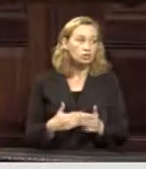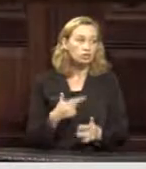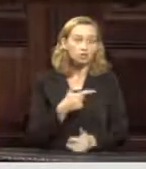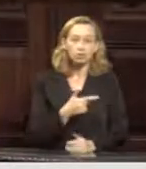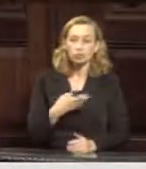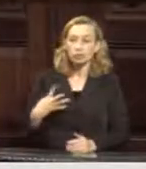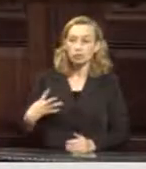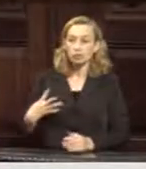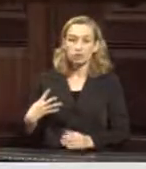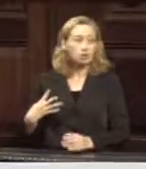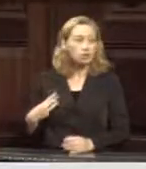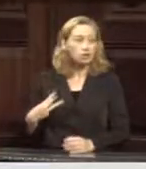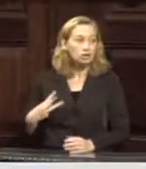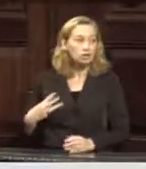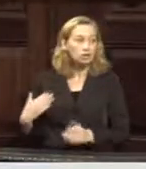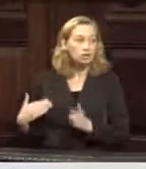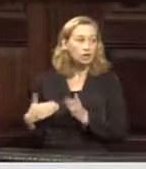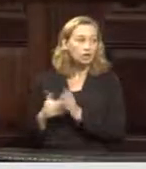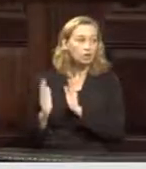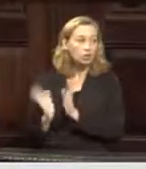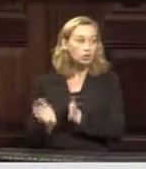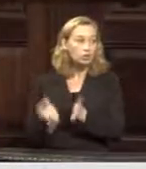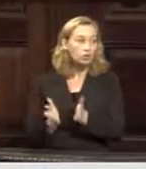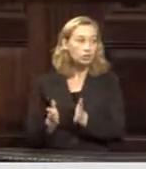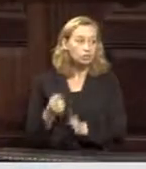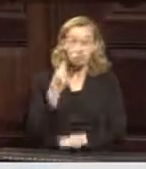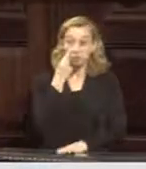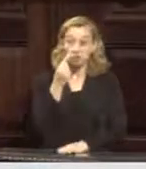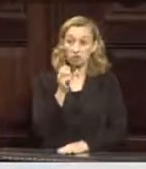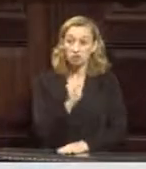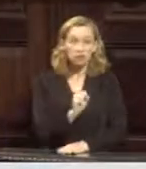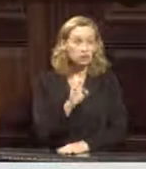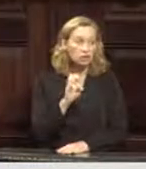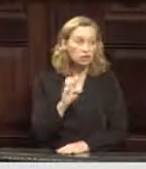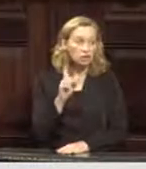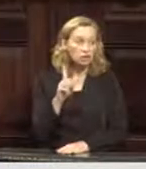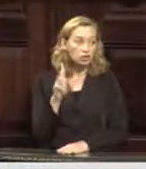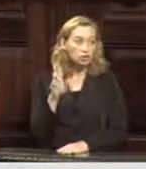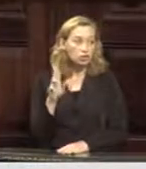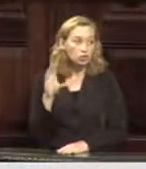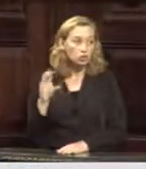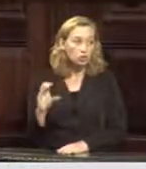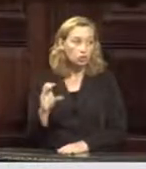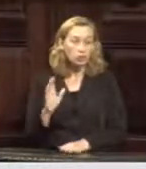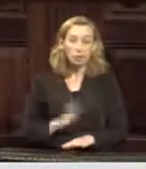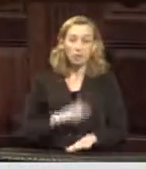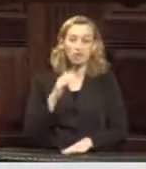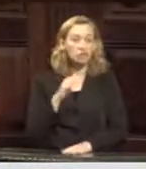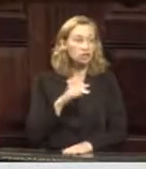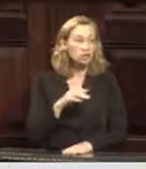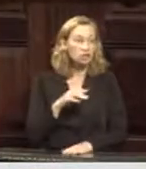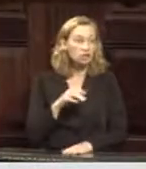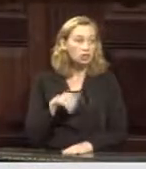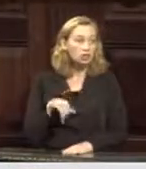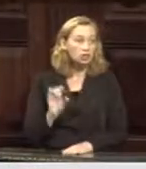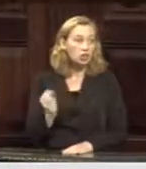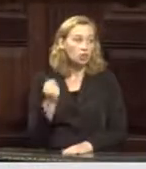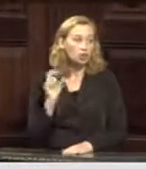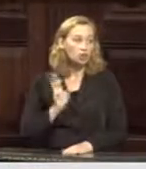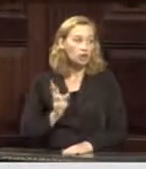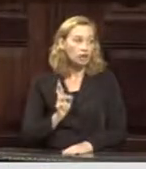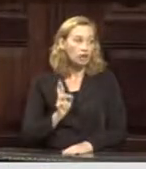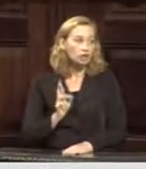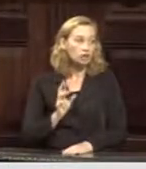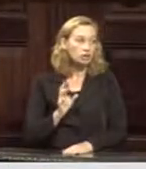efeito dos 25%, você tem a SEDUC, o Tesouro deve mais de 1 bilhão de reais. Ao DEGASE, 79